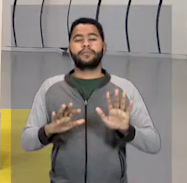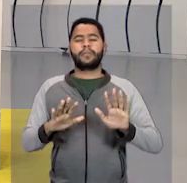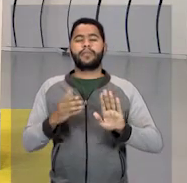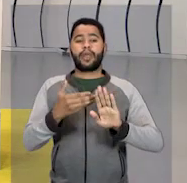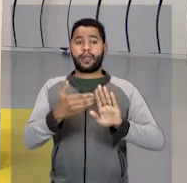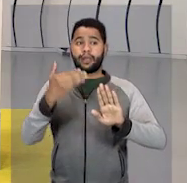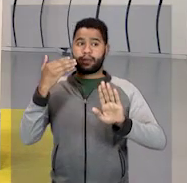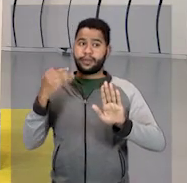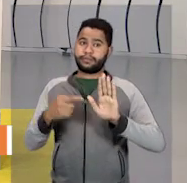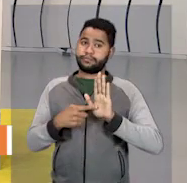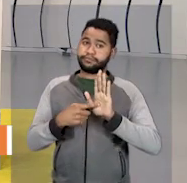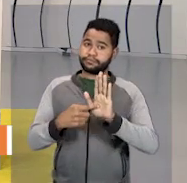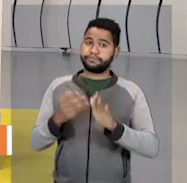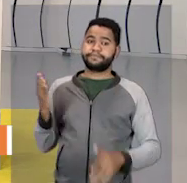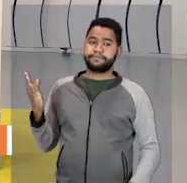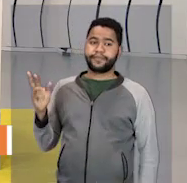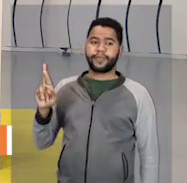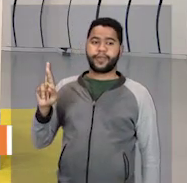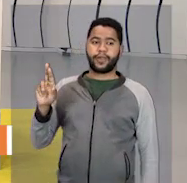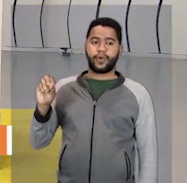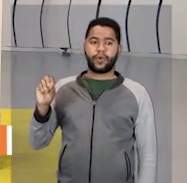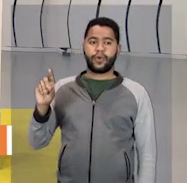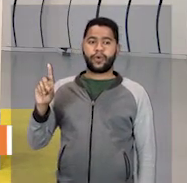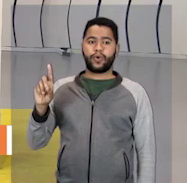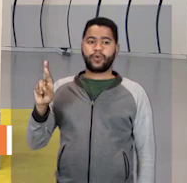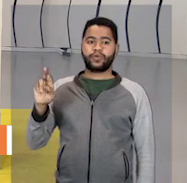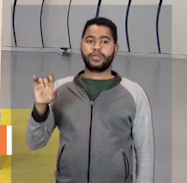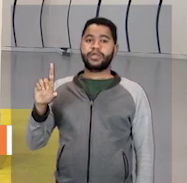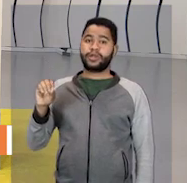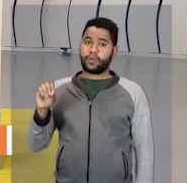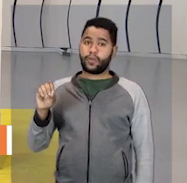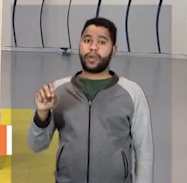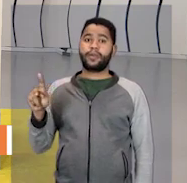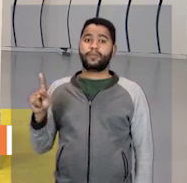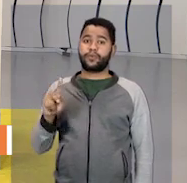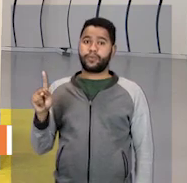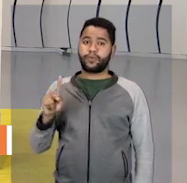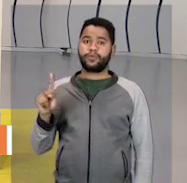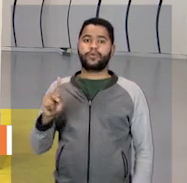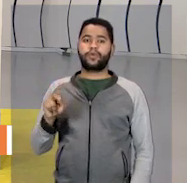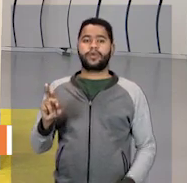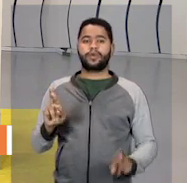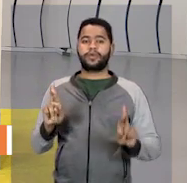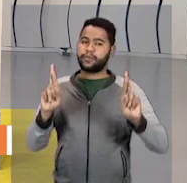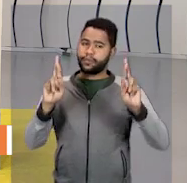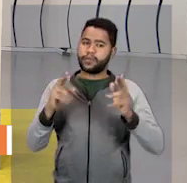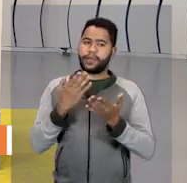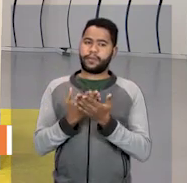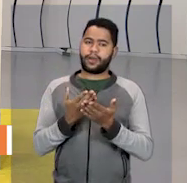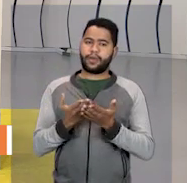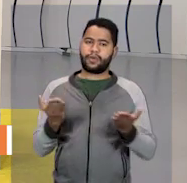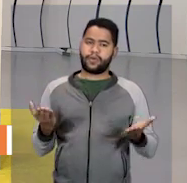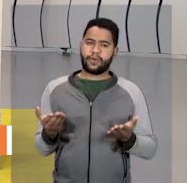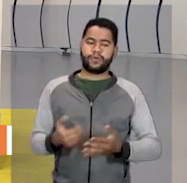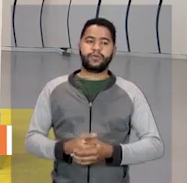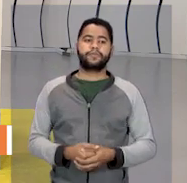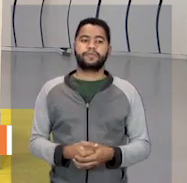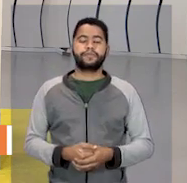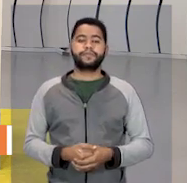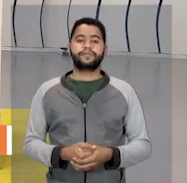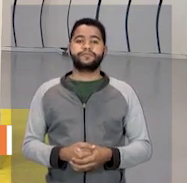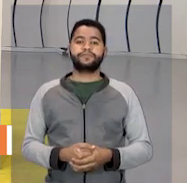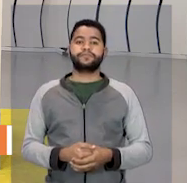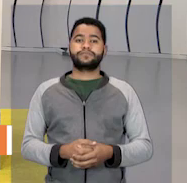vou me apresentar, me chamo Rodrigo e sou o professor responsável pela aula de hoje. Seguinte, então o que nós